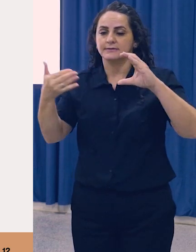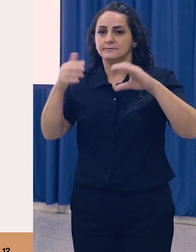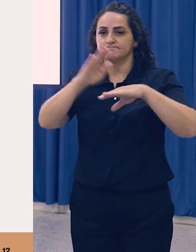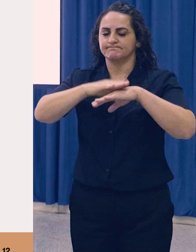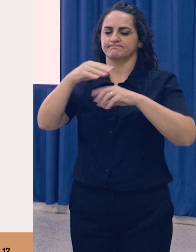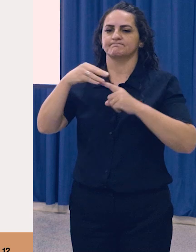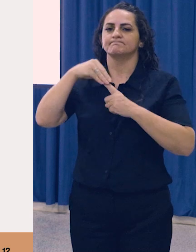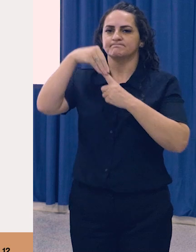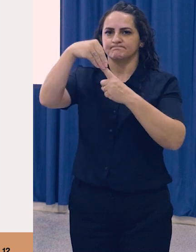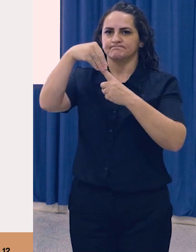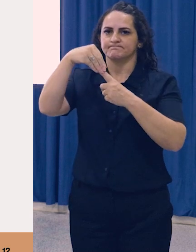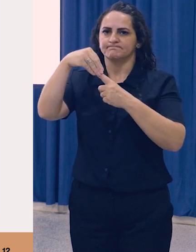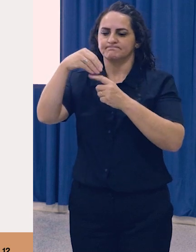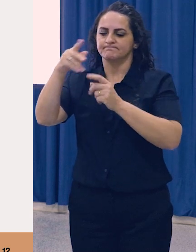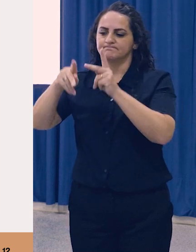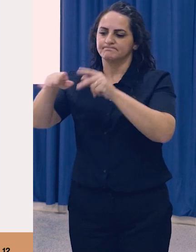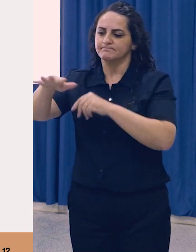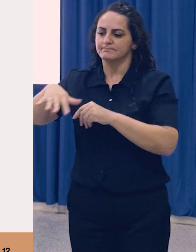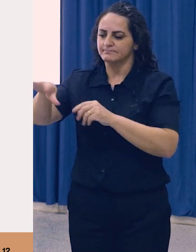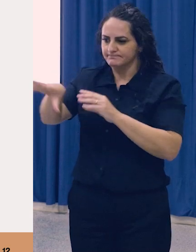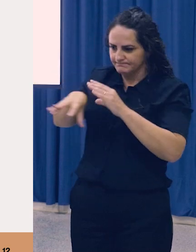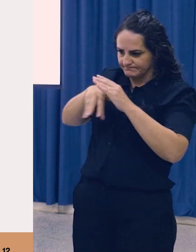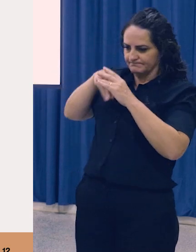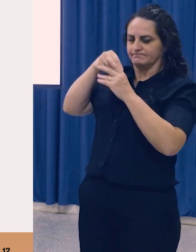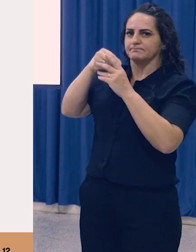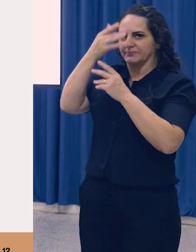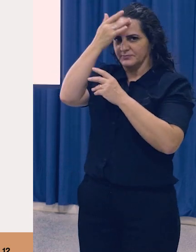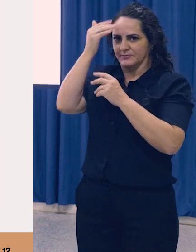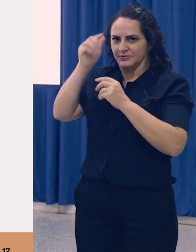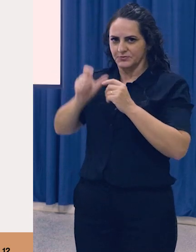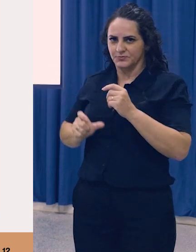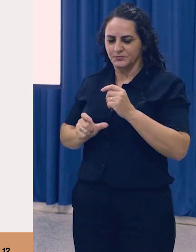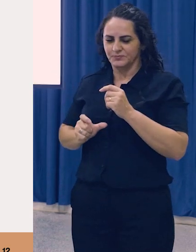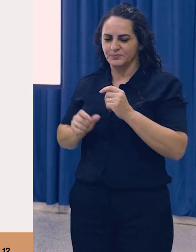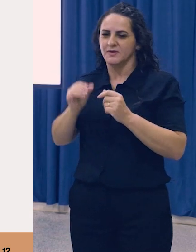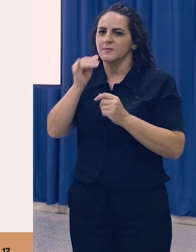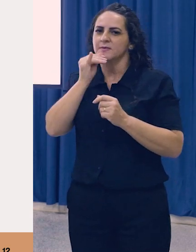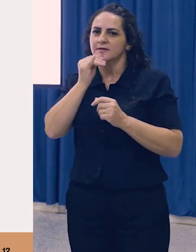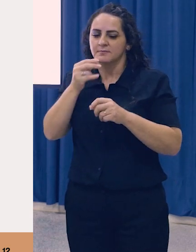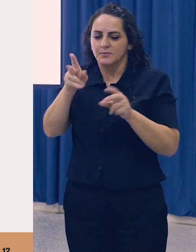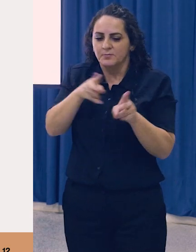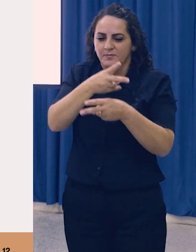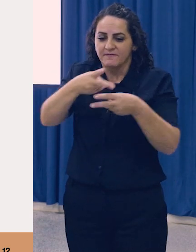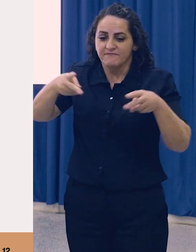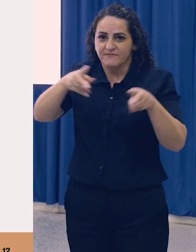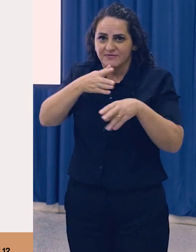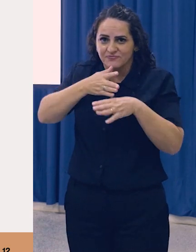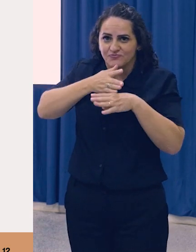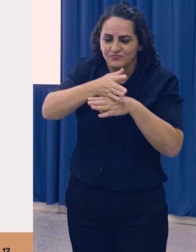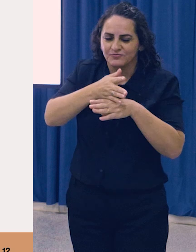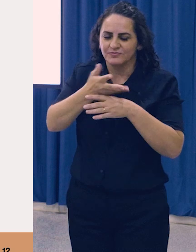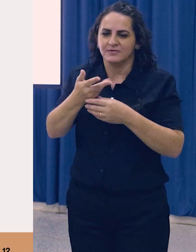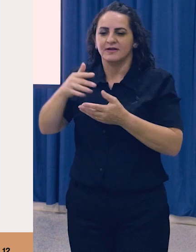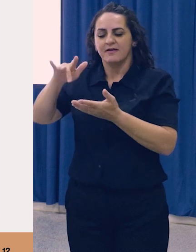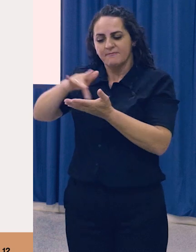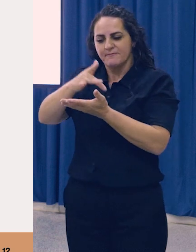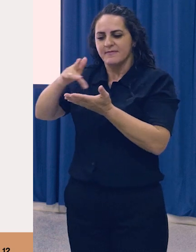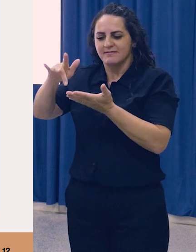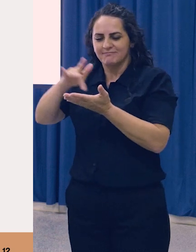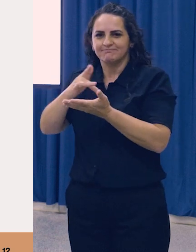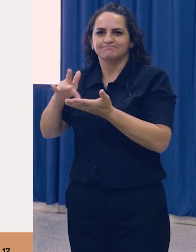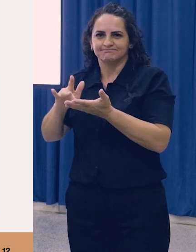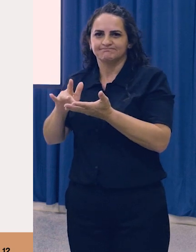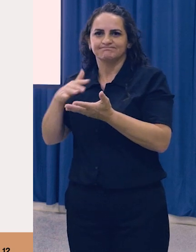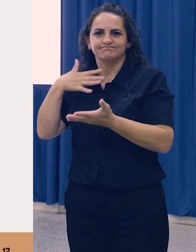e personifica em uma pessoa. Então, por exemplo, para Ventos Cortantes. A Ana, ela é uma bailarina, ela gosta